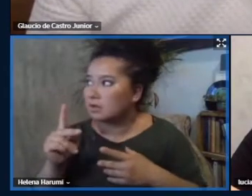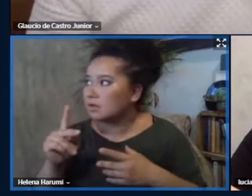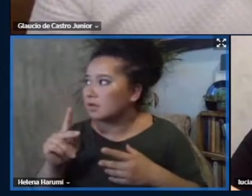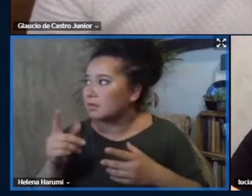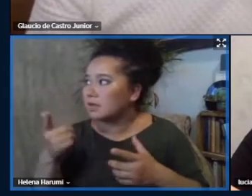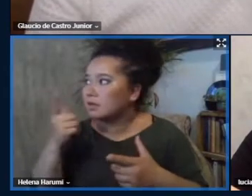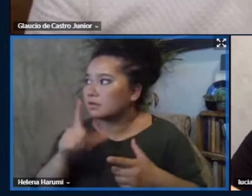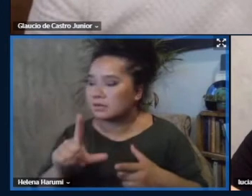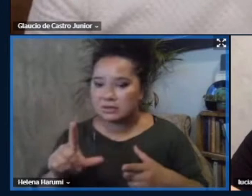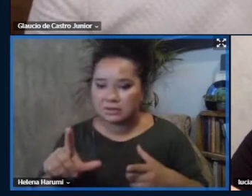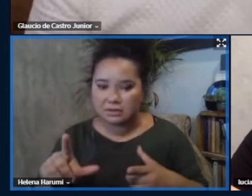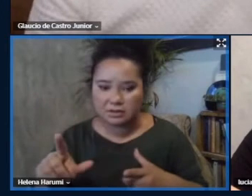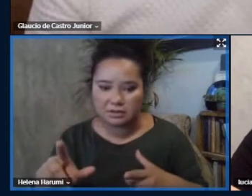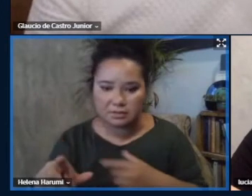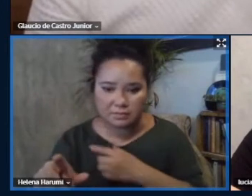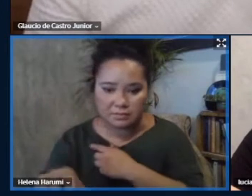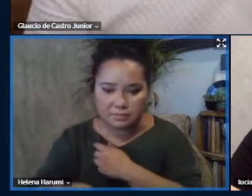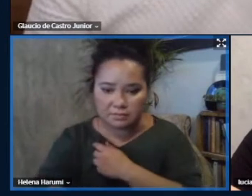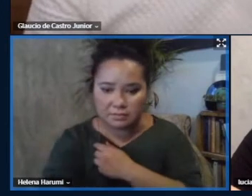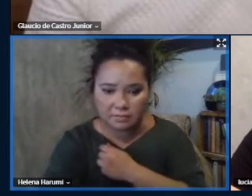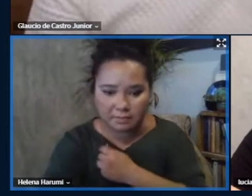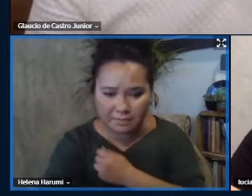por escrito.